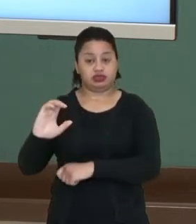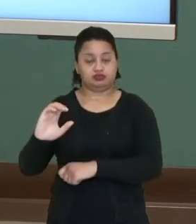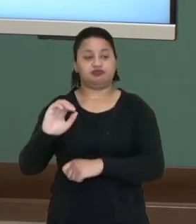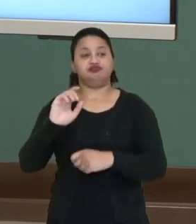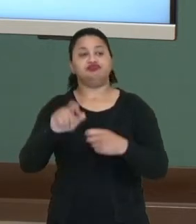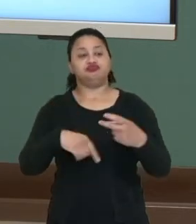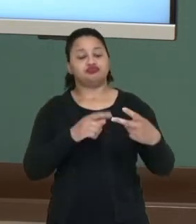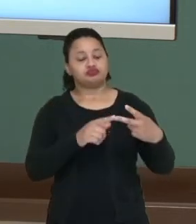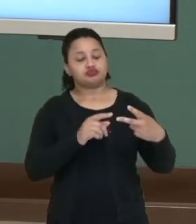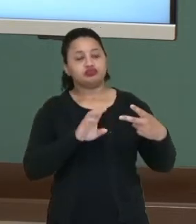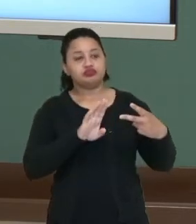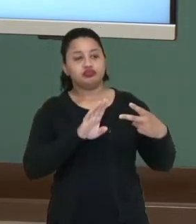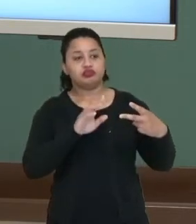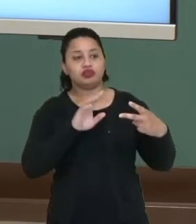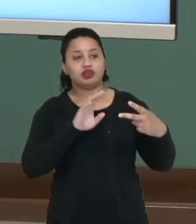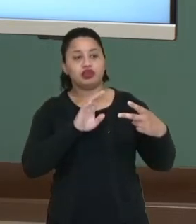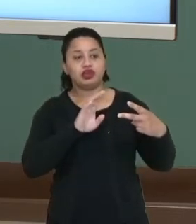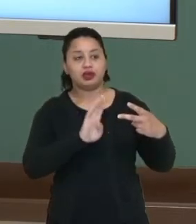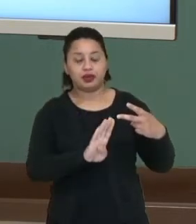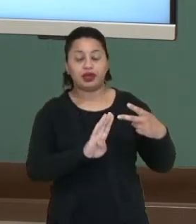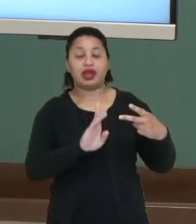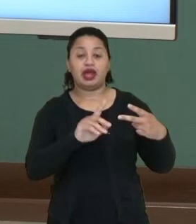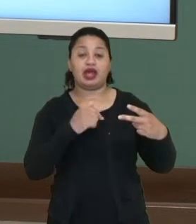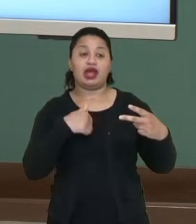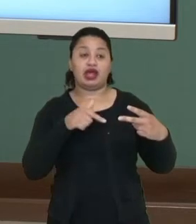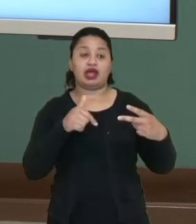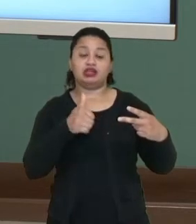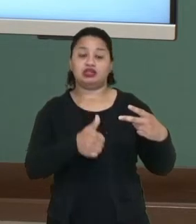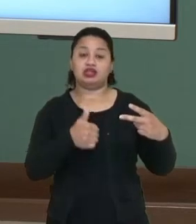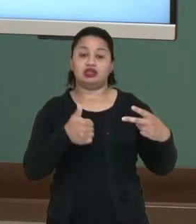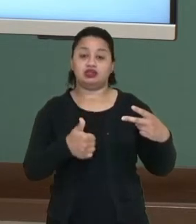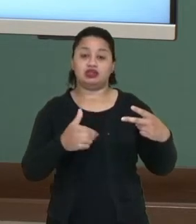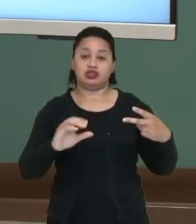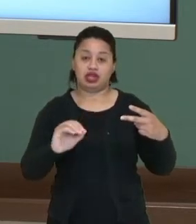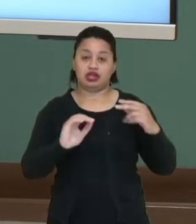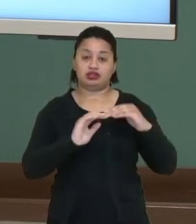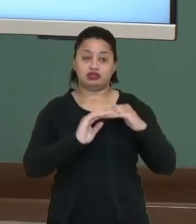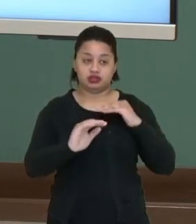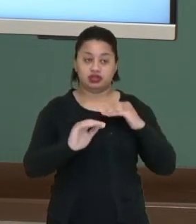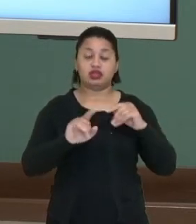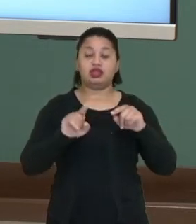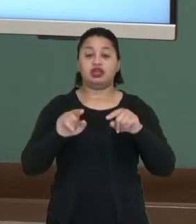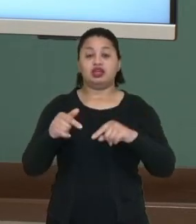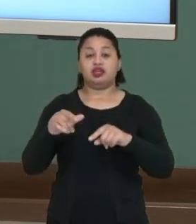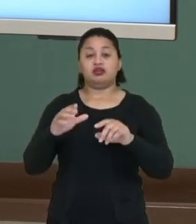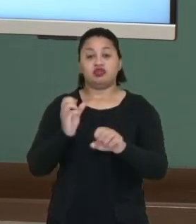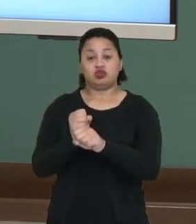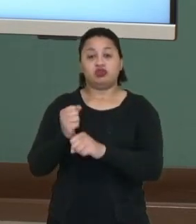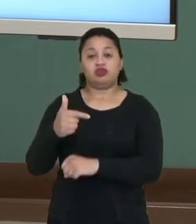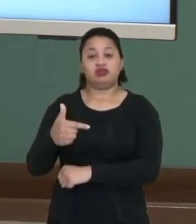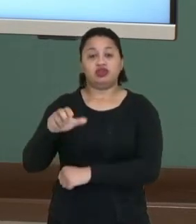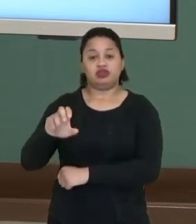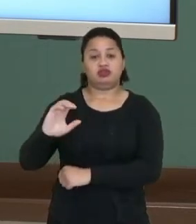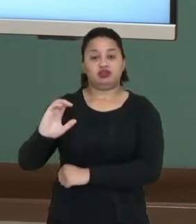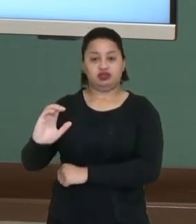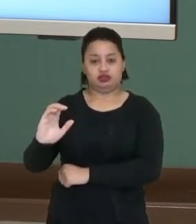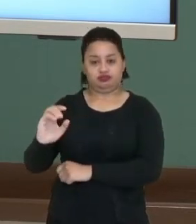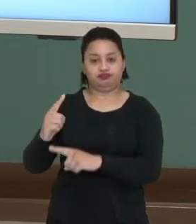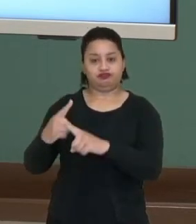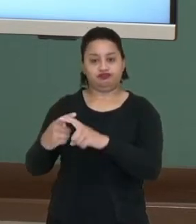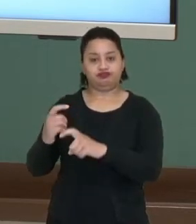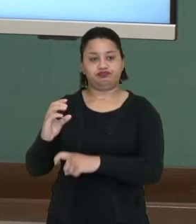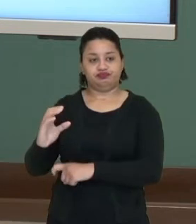110, que é o valor fixo, mais 25 vezes C, que é R$25 por consulta. 5